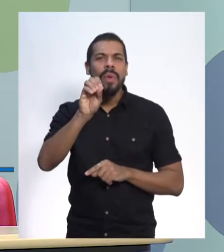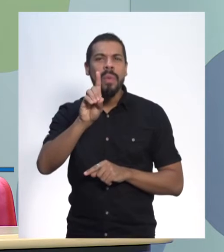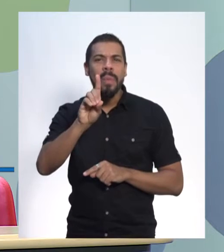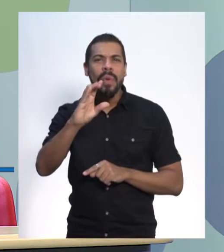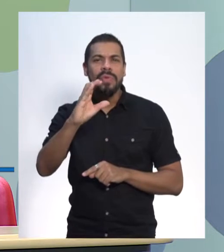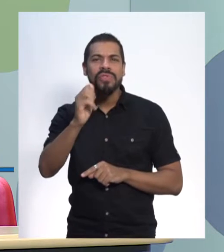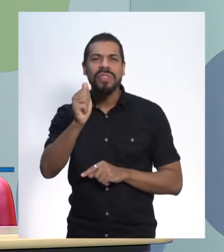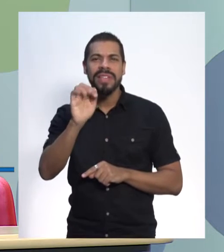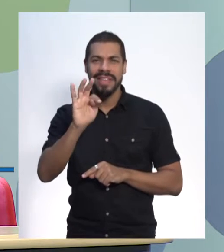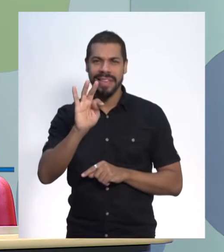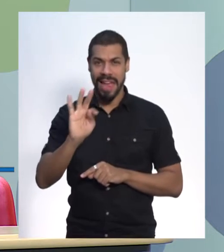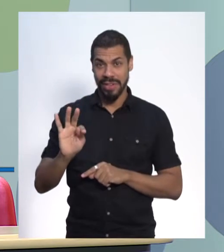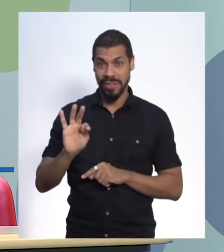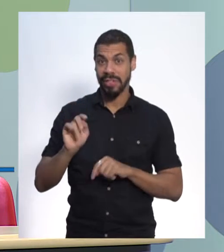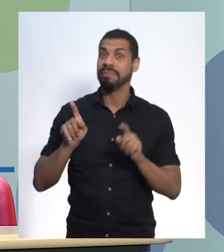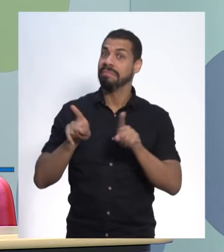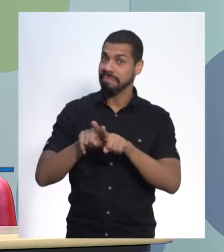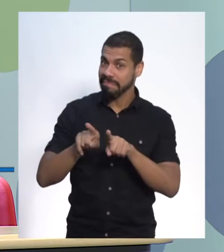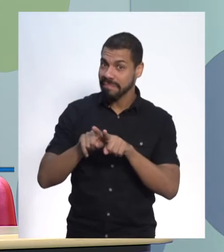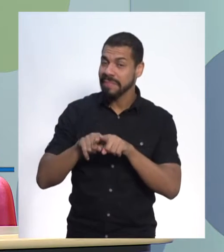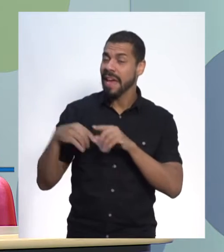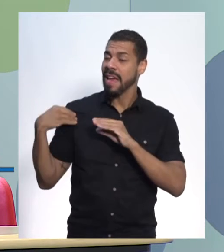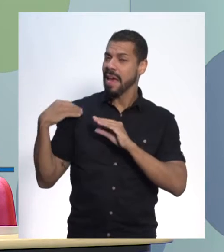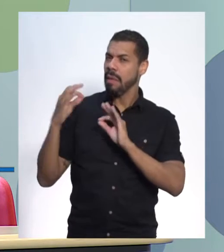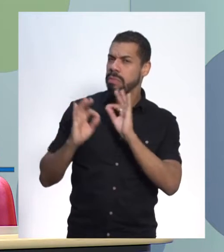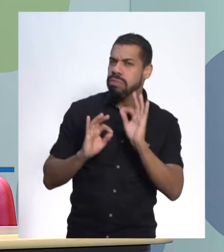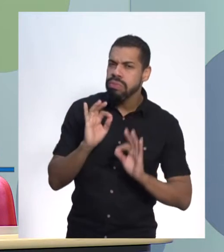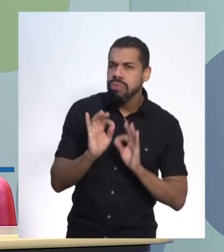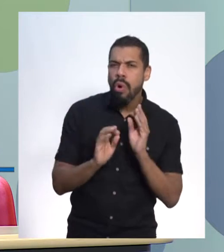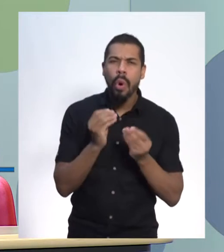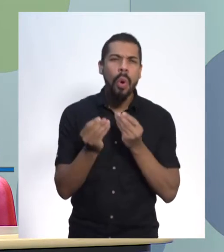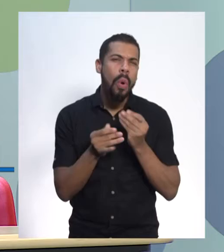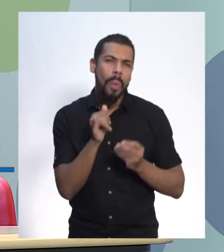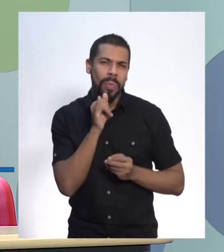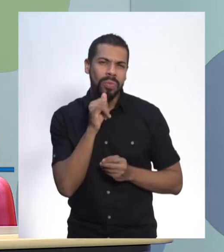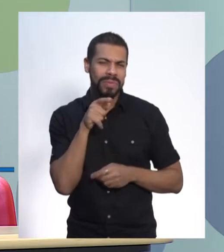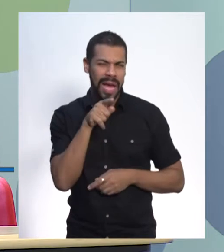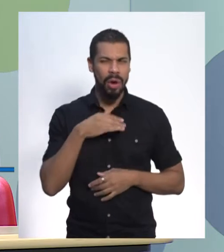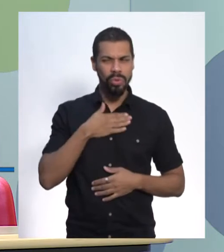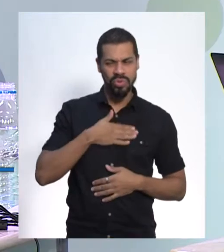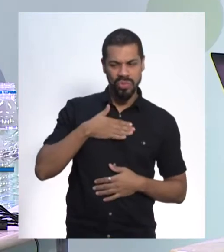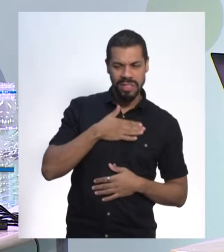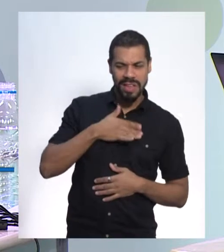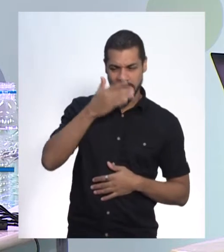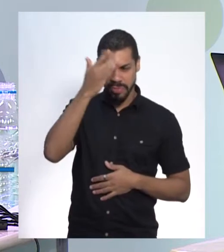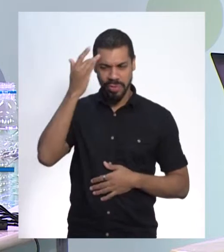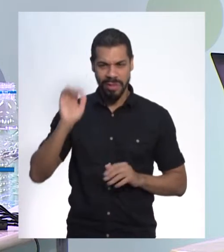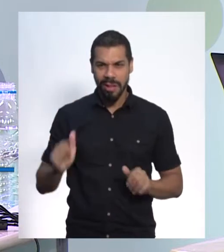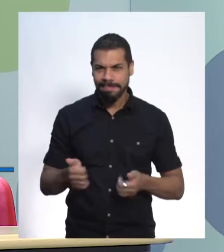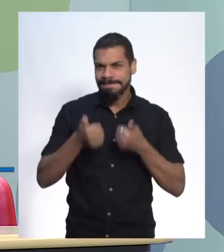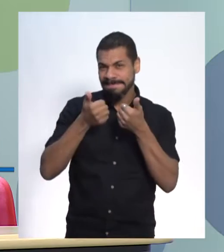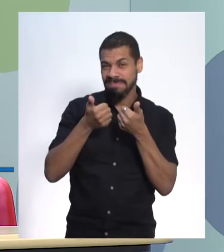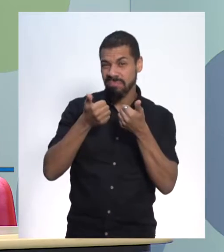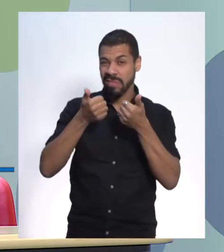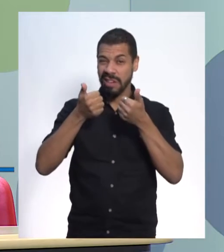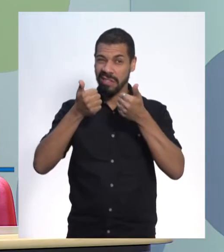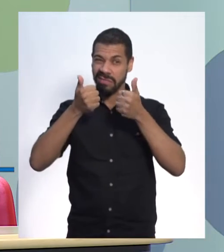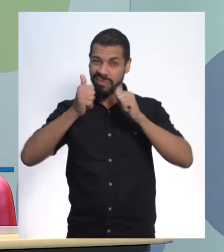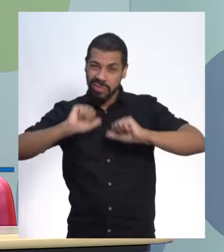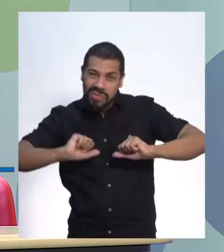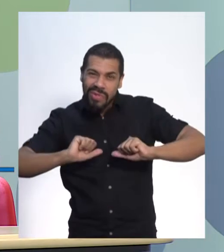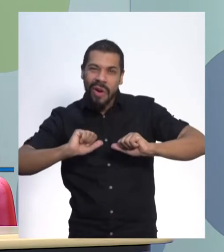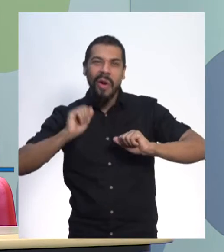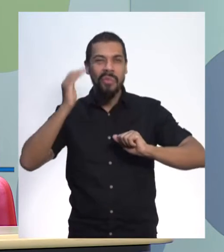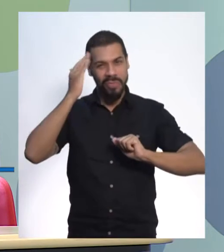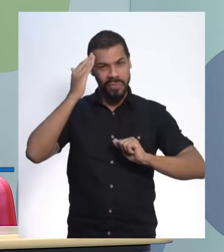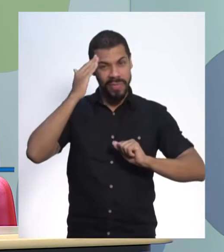dessa forma e elaboram essas radionovelas pensando, será que o público está gostando ou não? Será que a audiência é boa ou não para aquela radionovela?